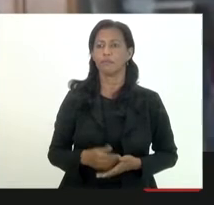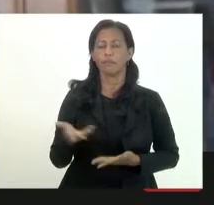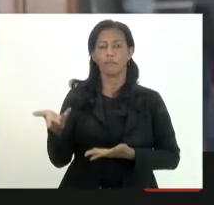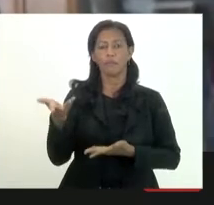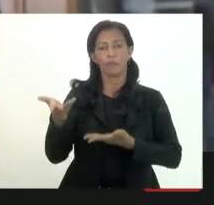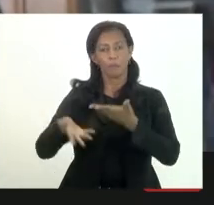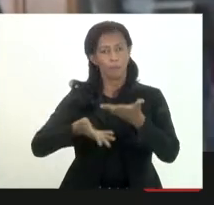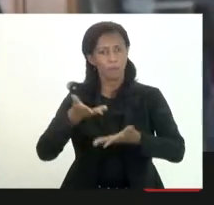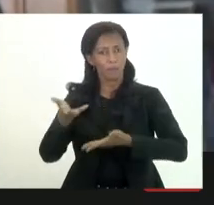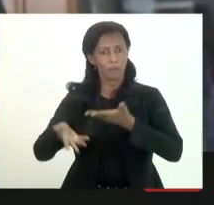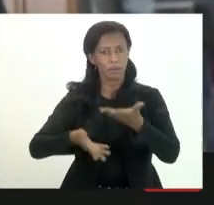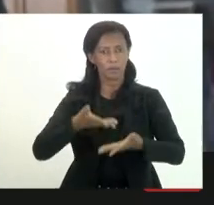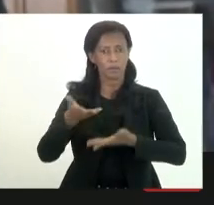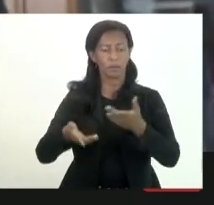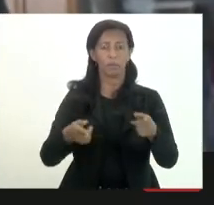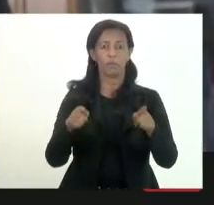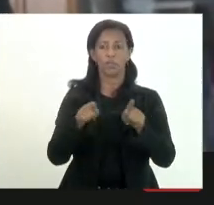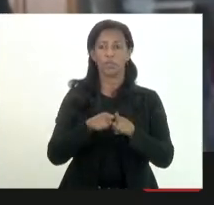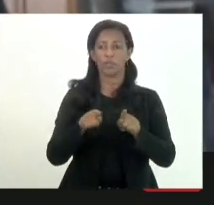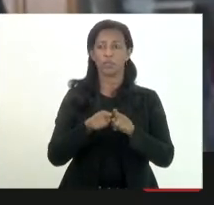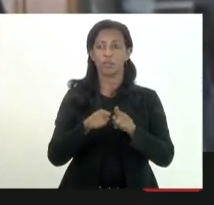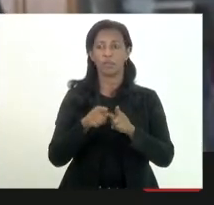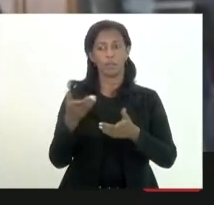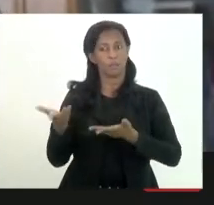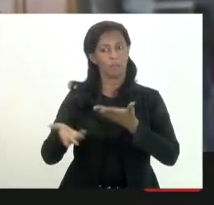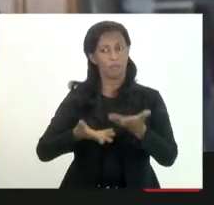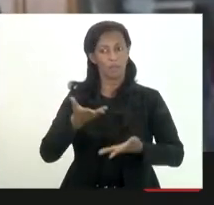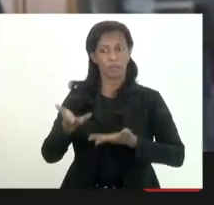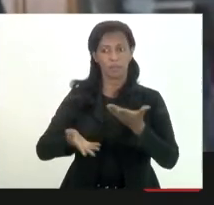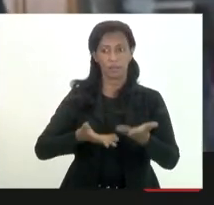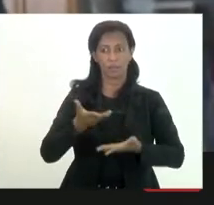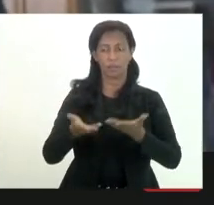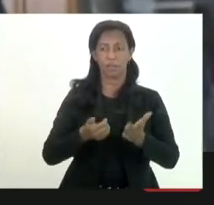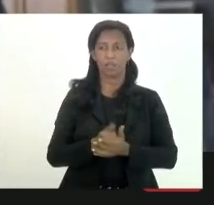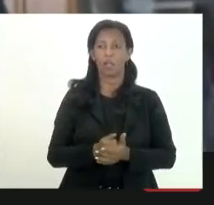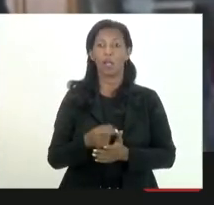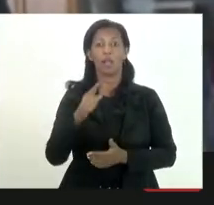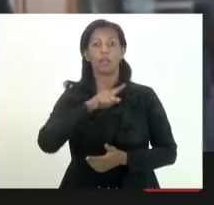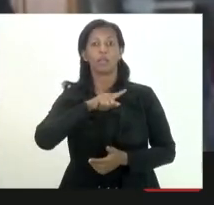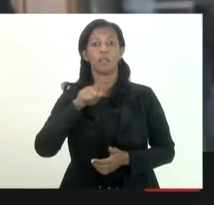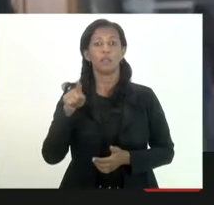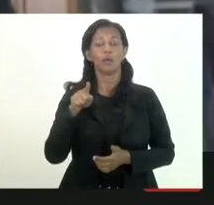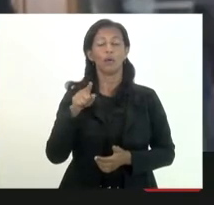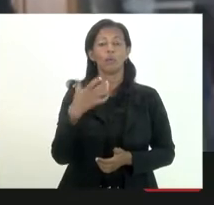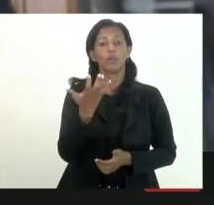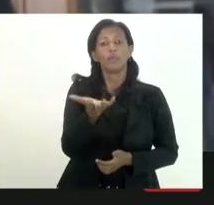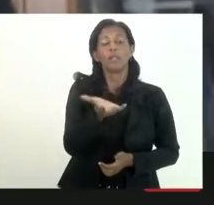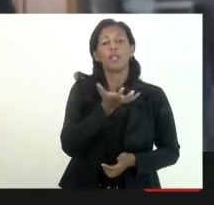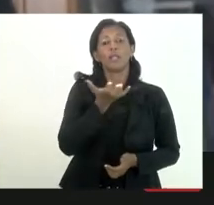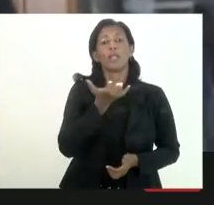participantes, mas também quero citar alguns textos bíblicos, não no intuito de querer